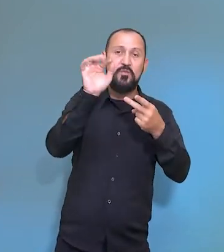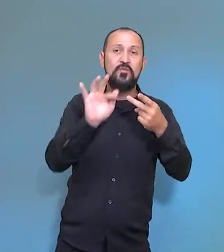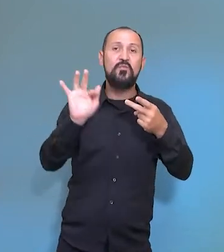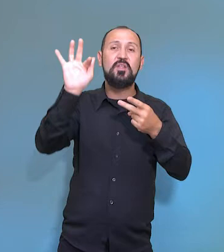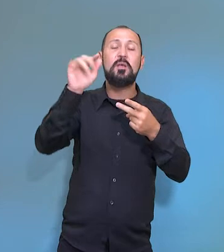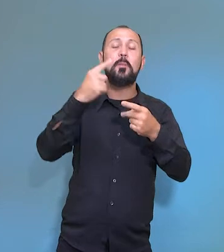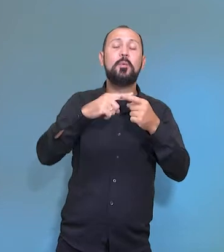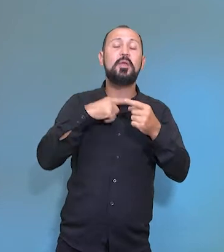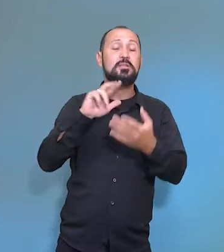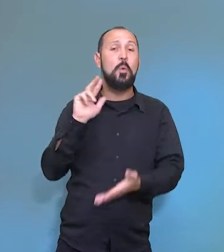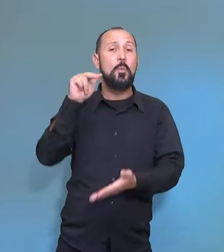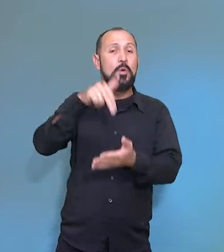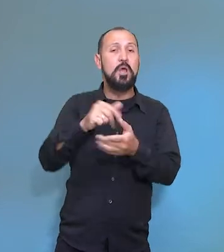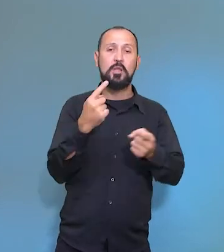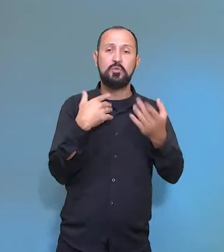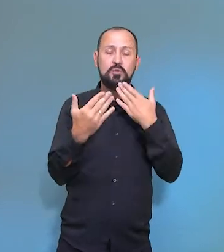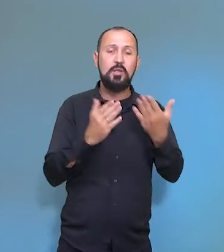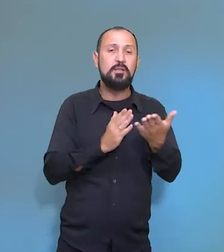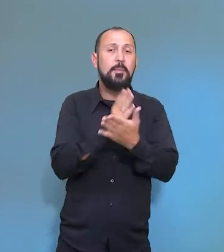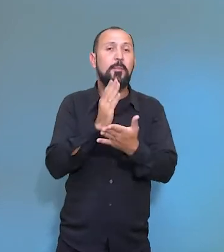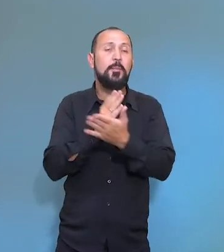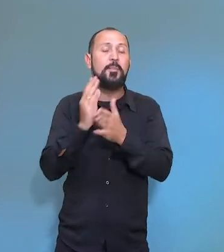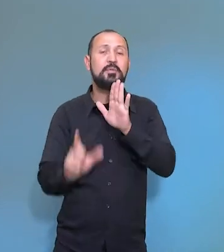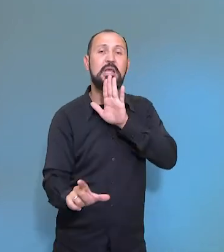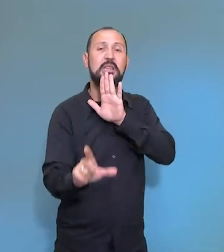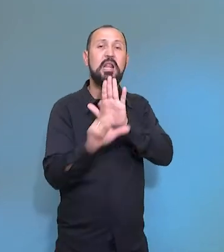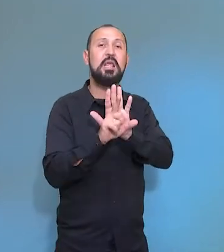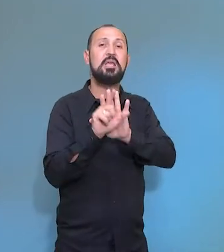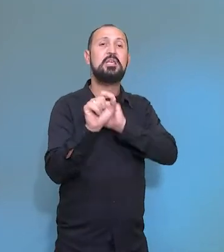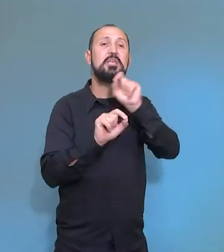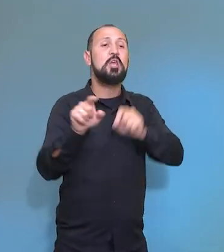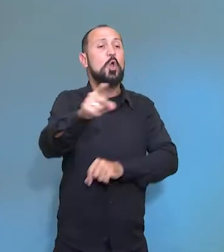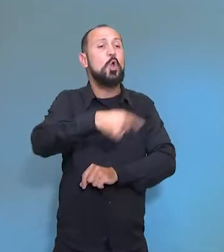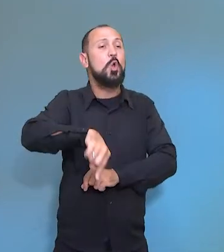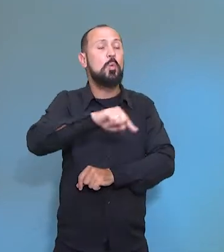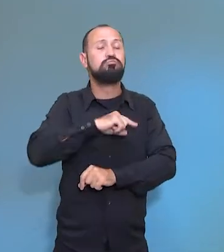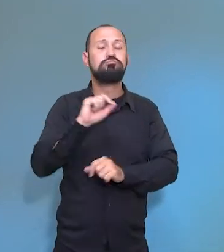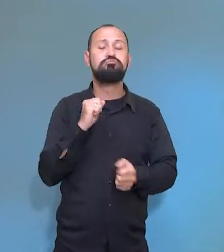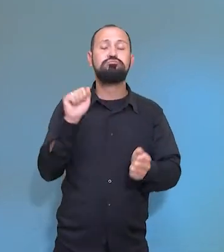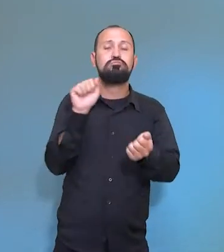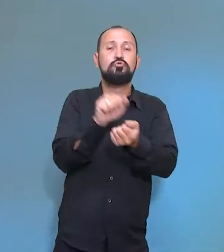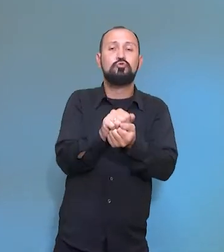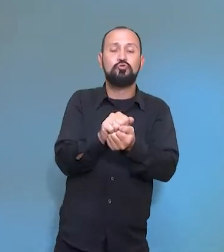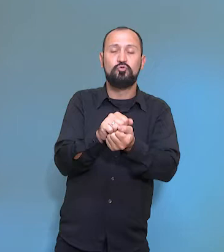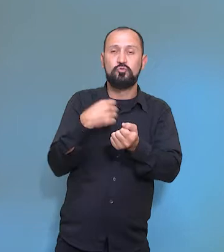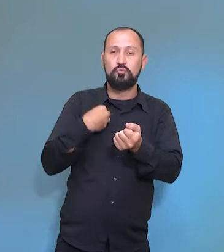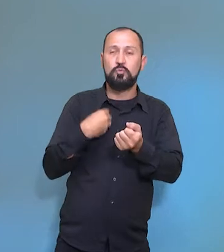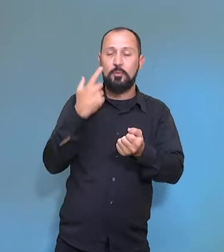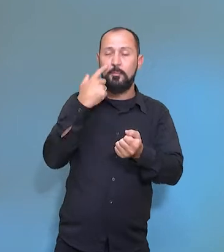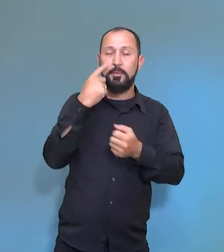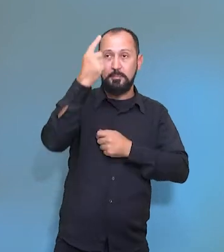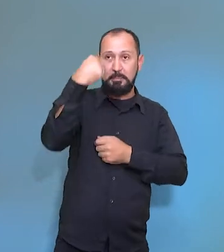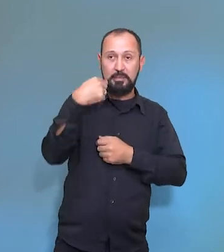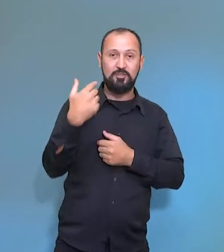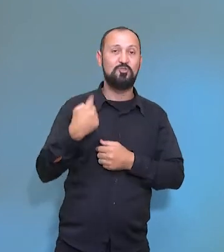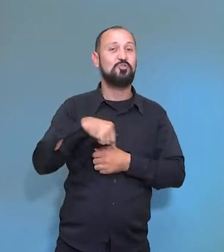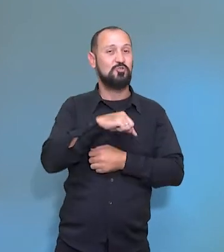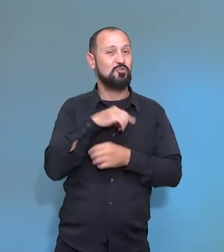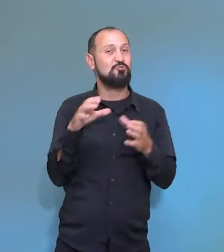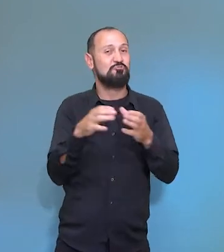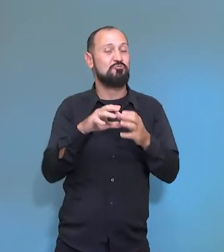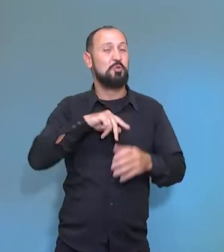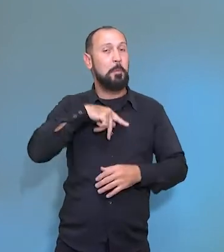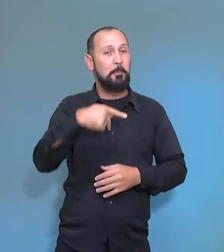os protagonistas na discussão e na aprovação das leis a quais todos nós vamos estar submetidos ao seu